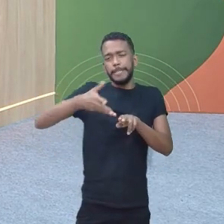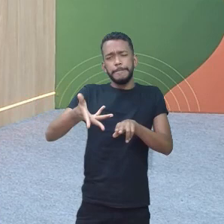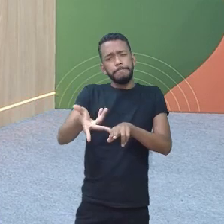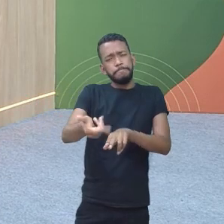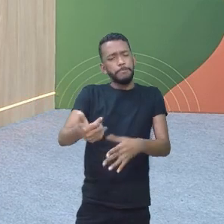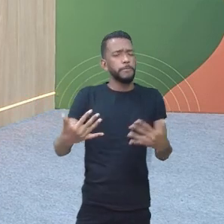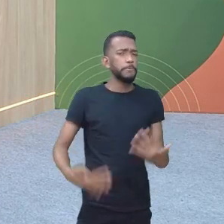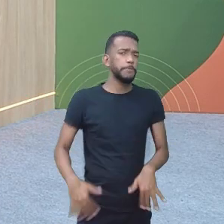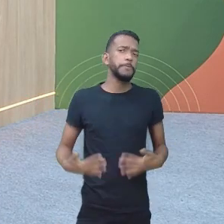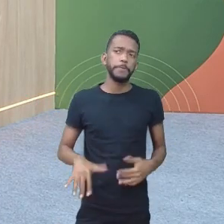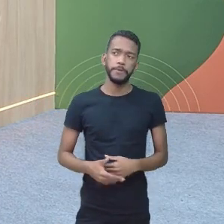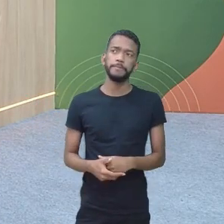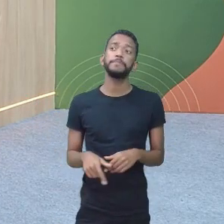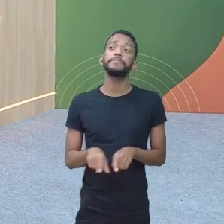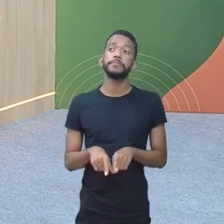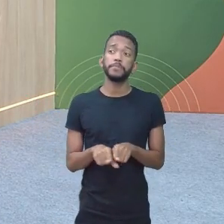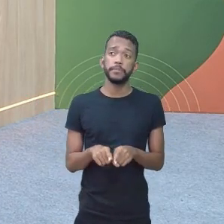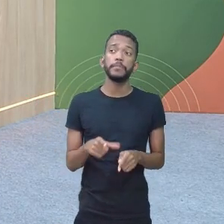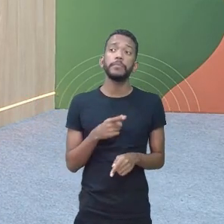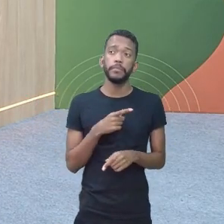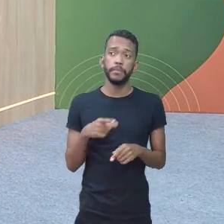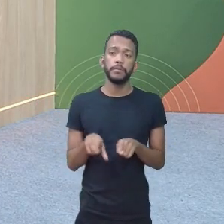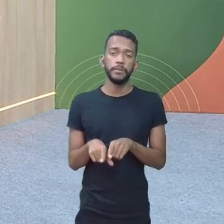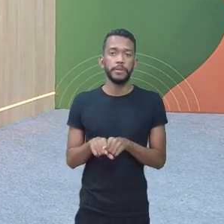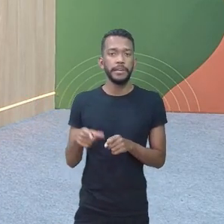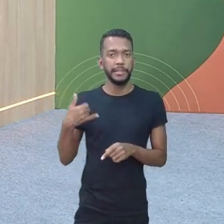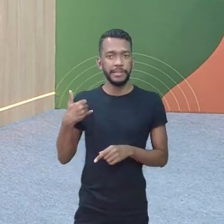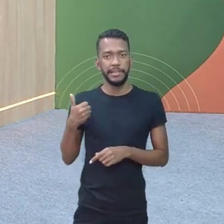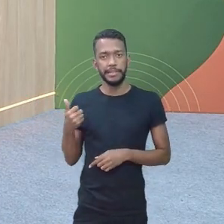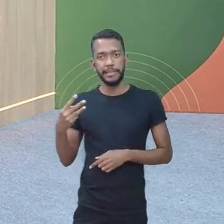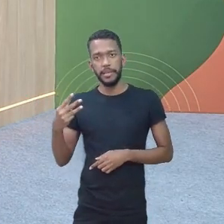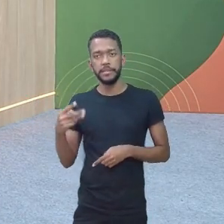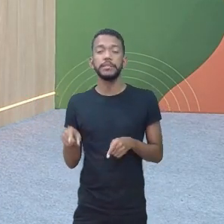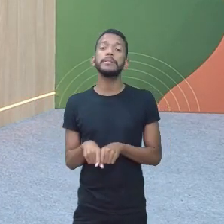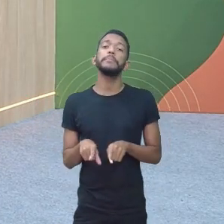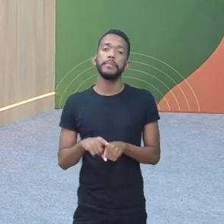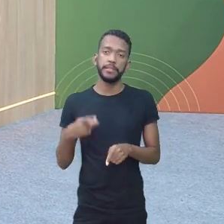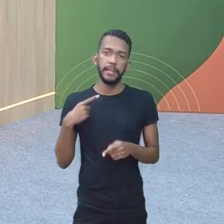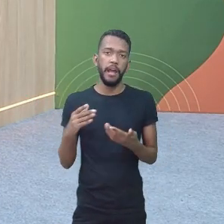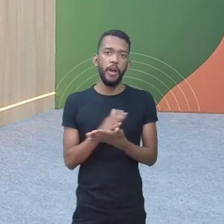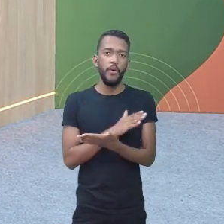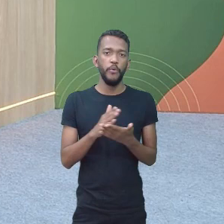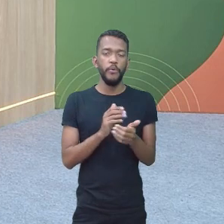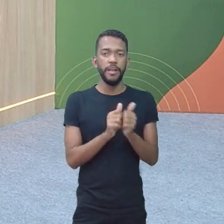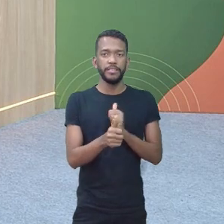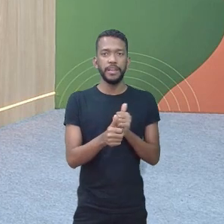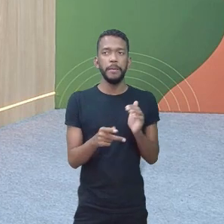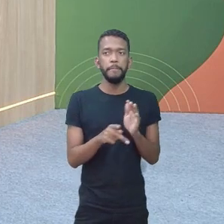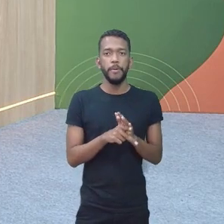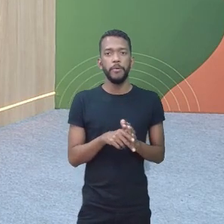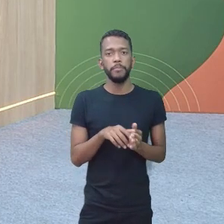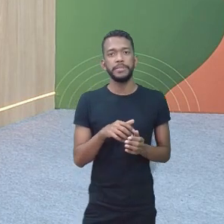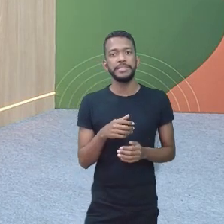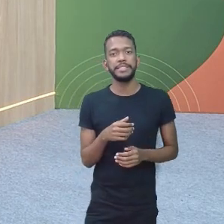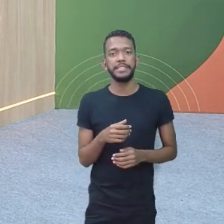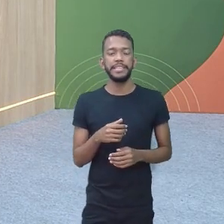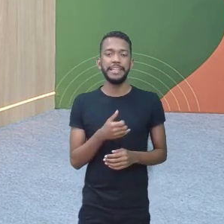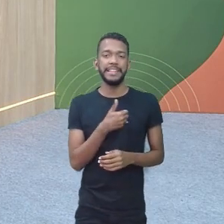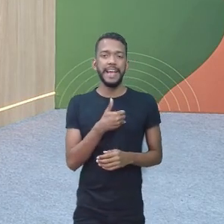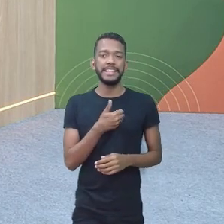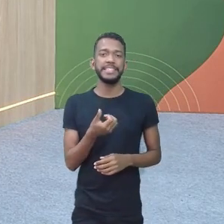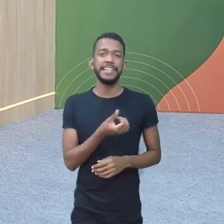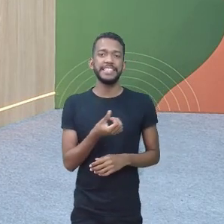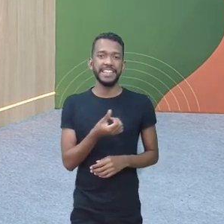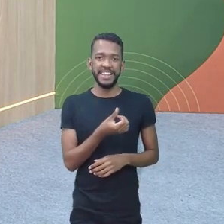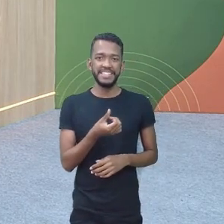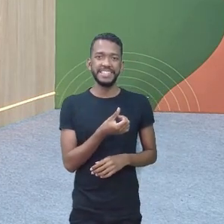uma braba. E aí a gente também, que ela tem 13 anos, e a gente vai ter atletas de 66 anos.